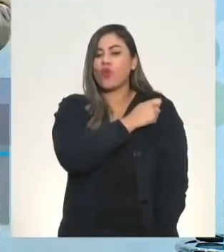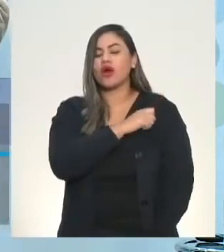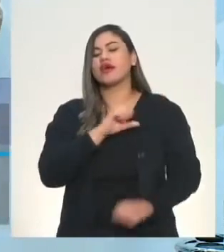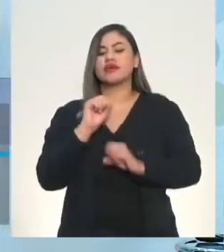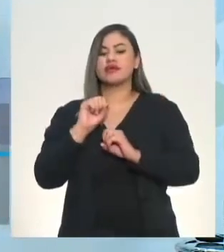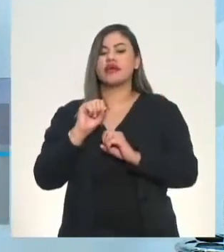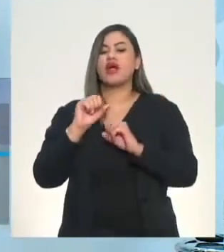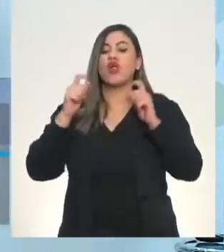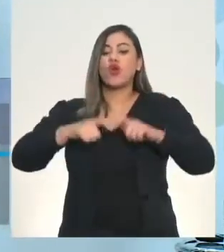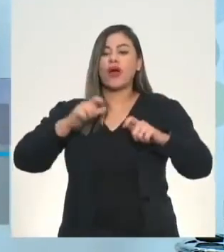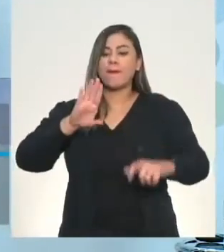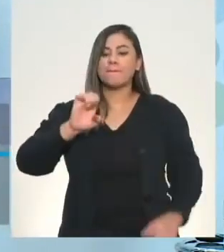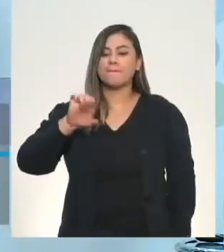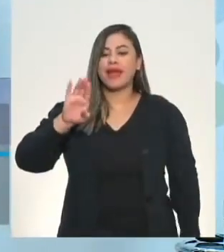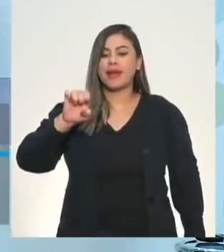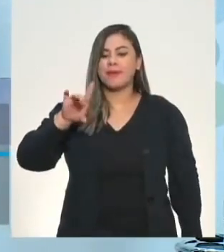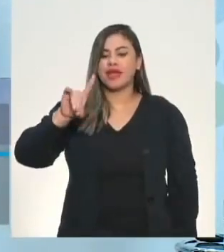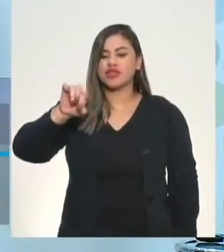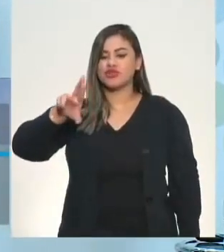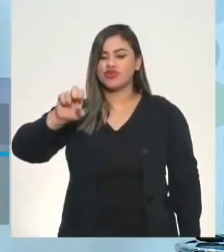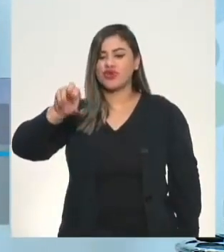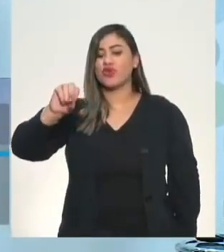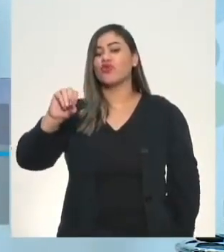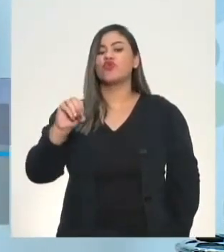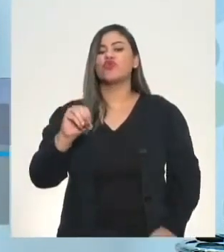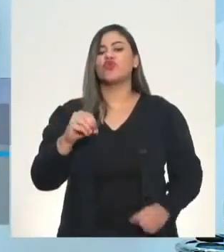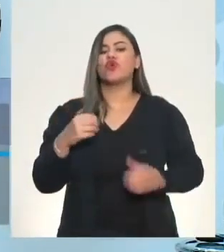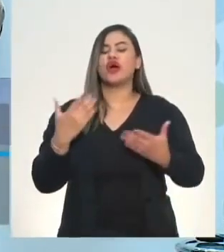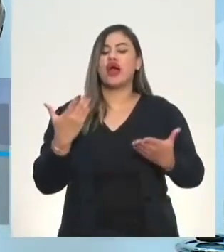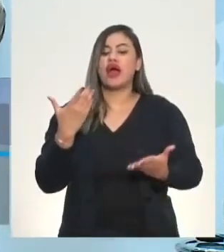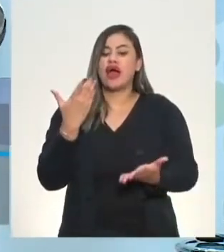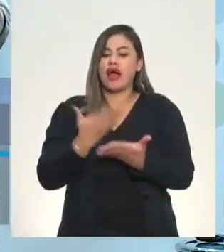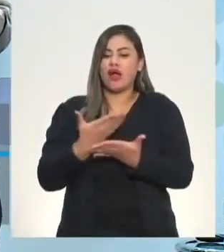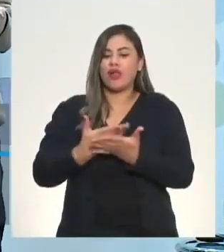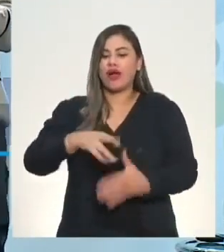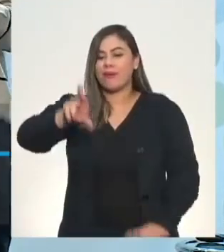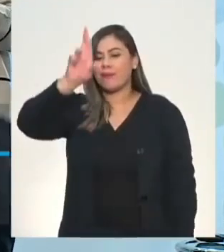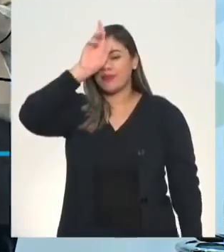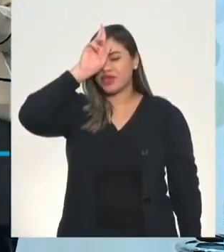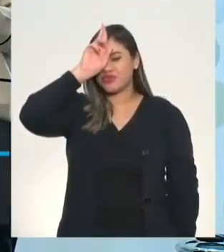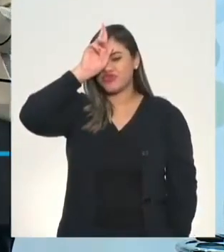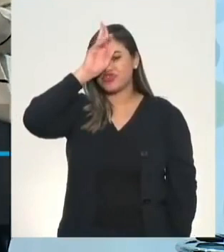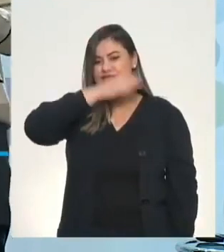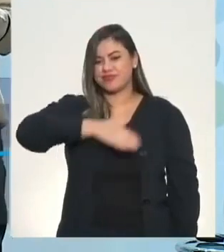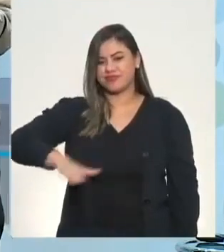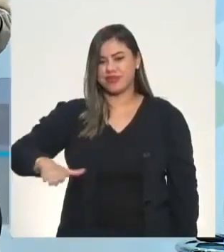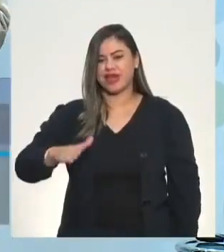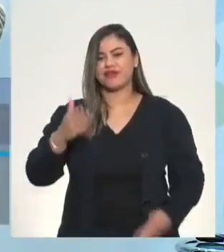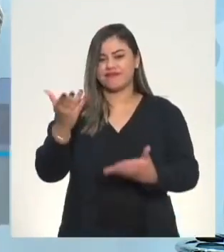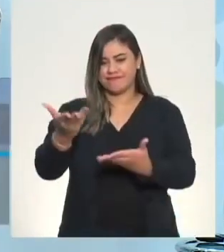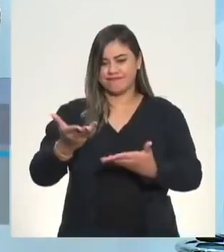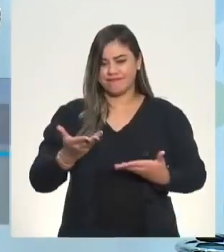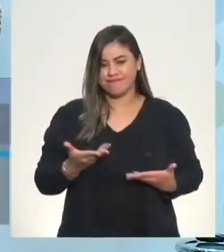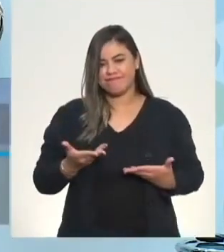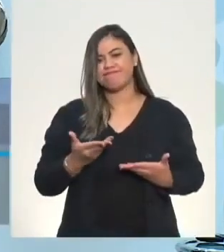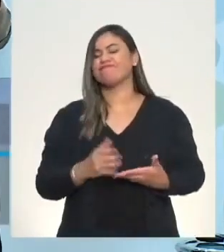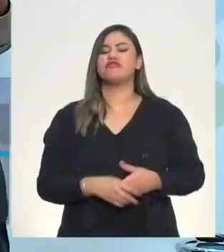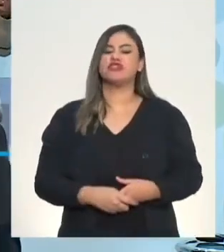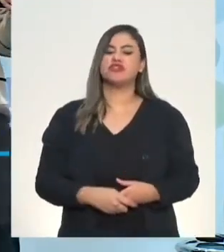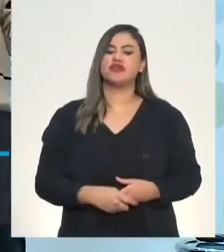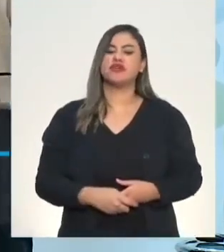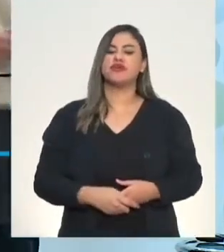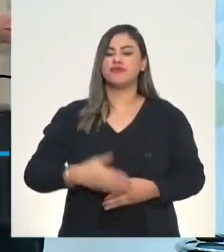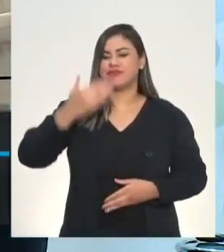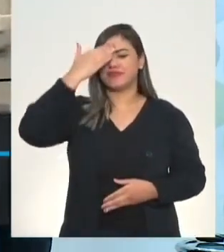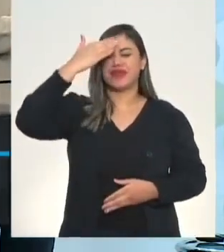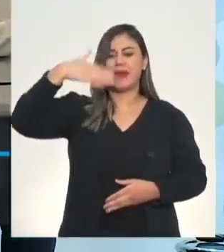lá de Bebedouro, para a aula síncrona especial hoje, ao 12h30. 12h30. Valeu,